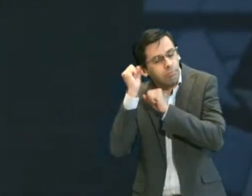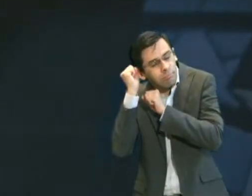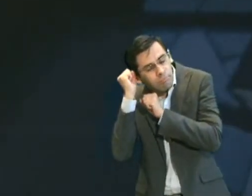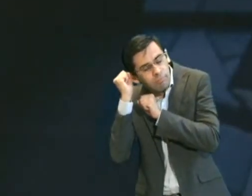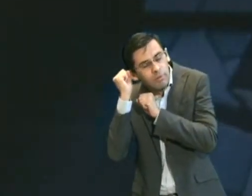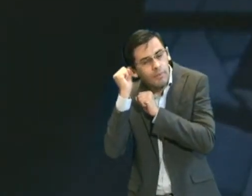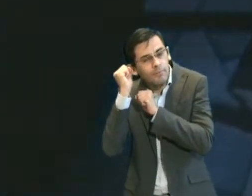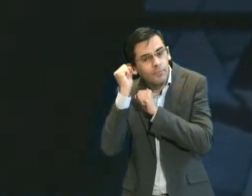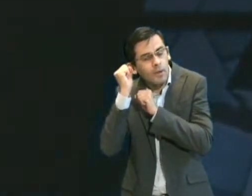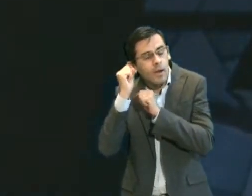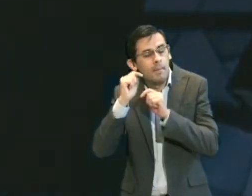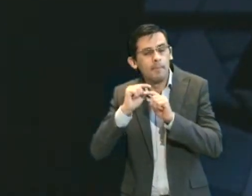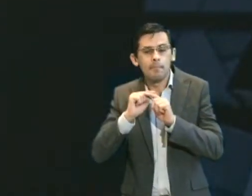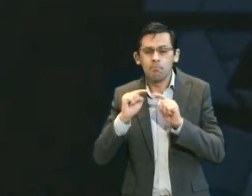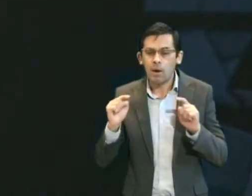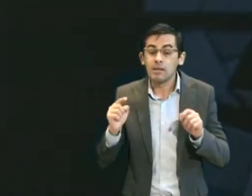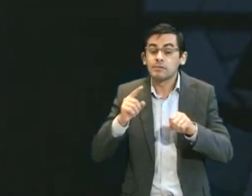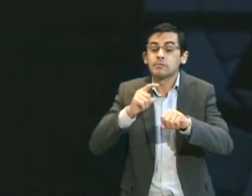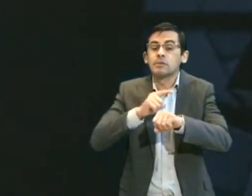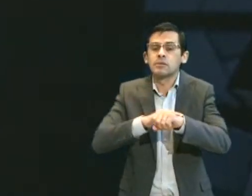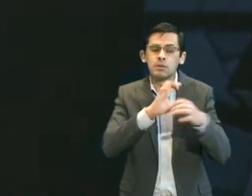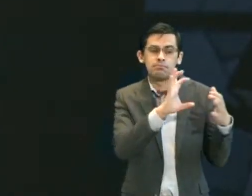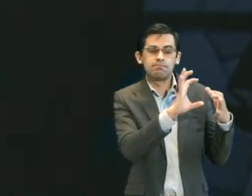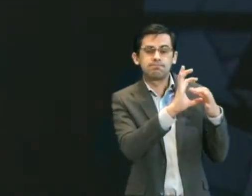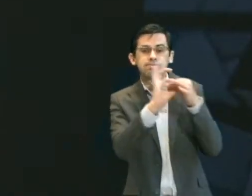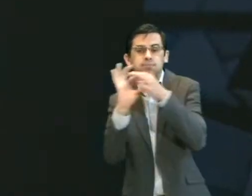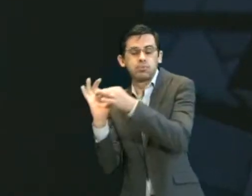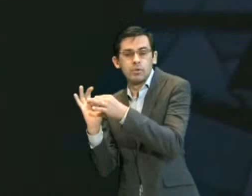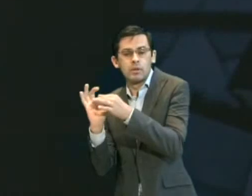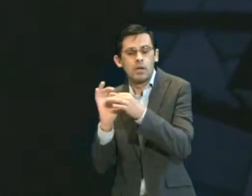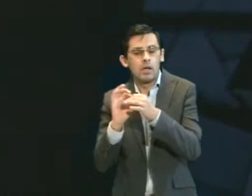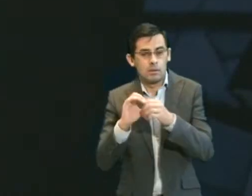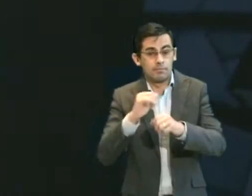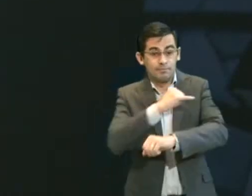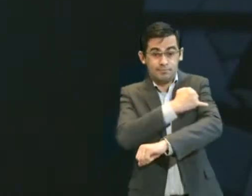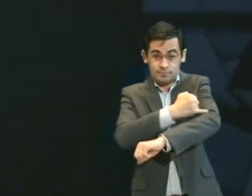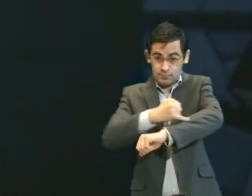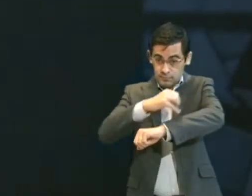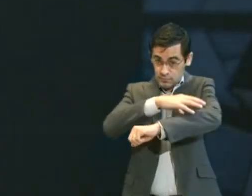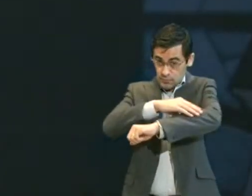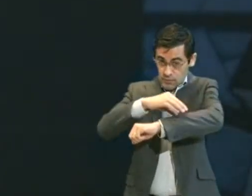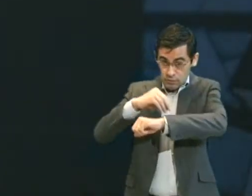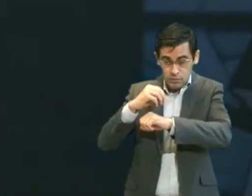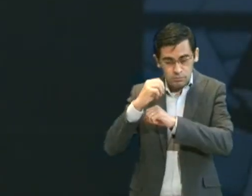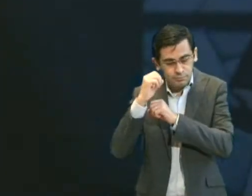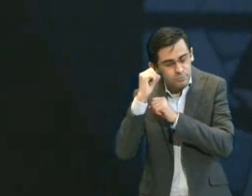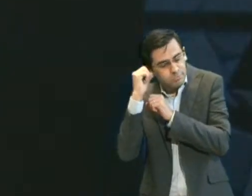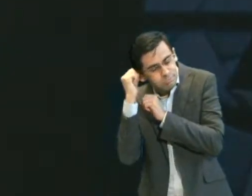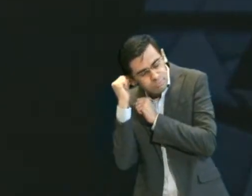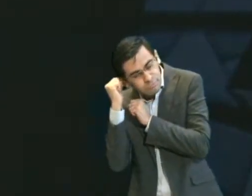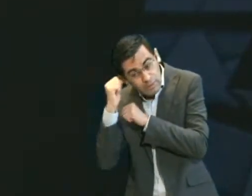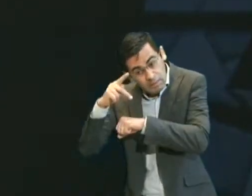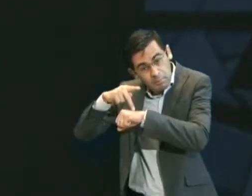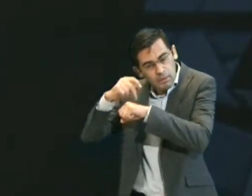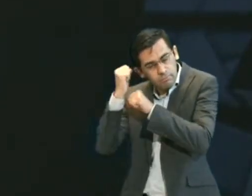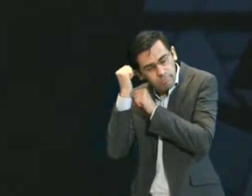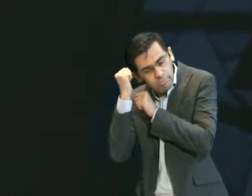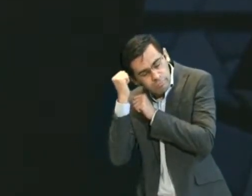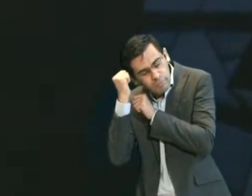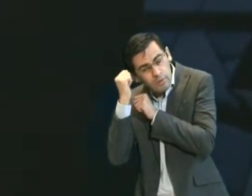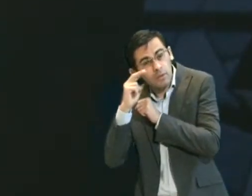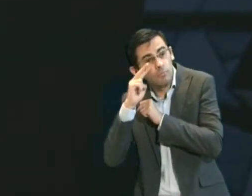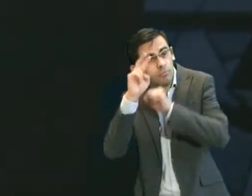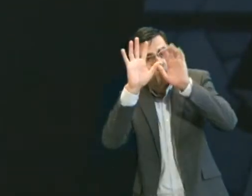travesseiro. E aí é nesse contexto, quando ele está ali dormindo, nesse travesseiro de pedra, que ele tem uma visão